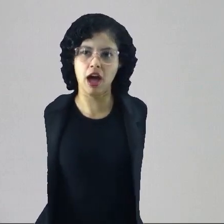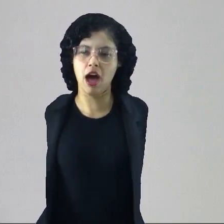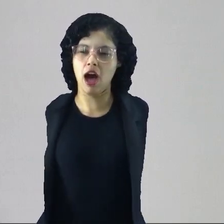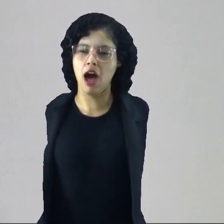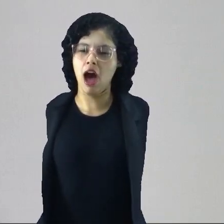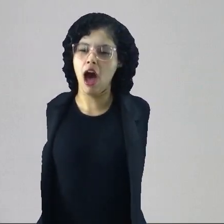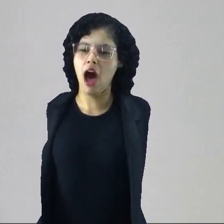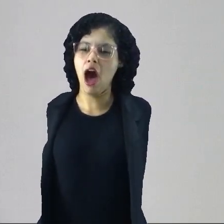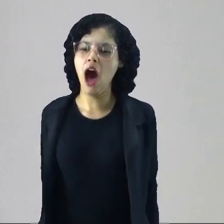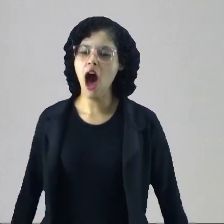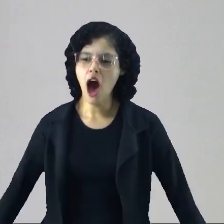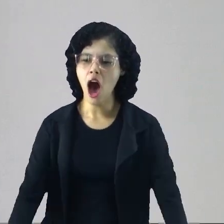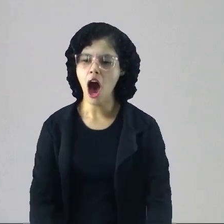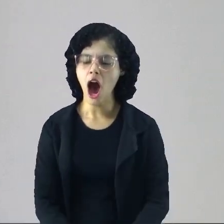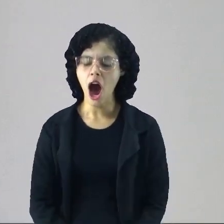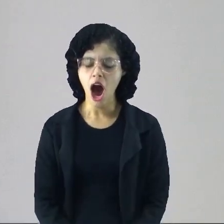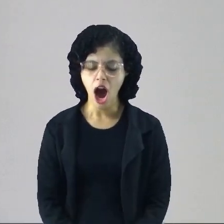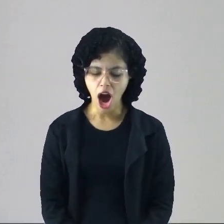perdi